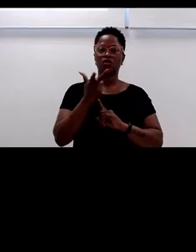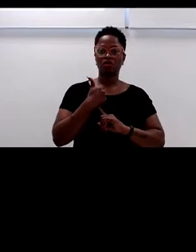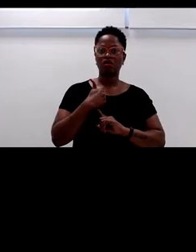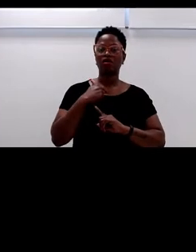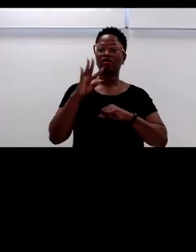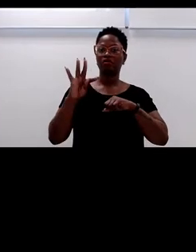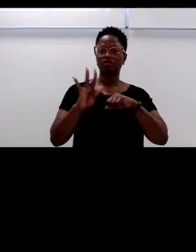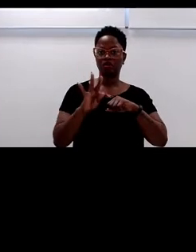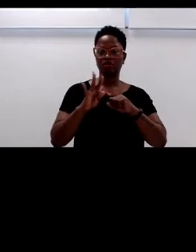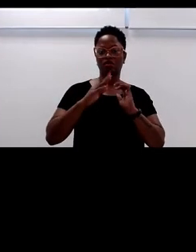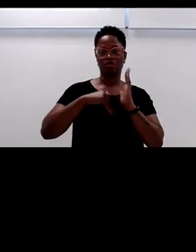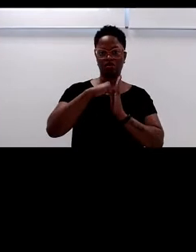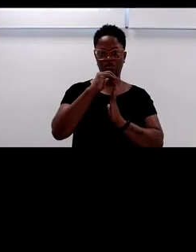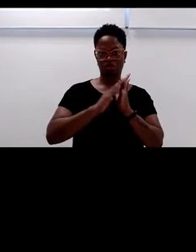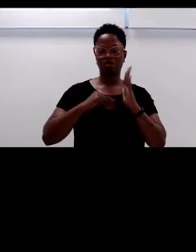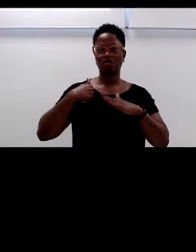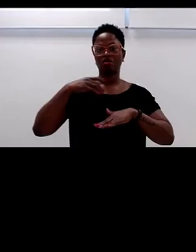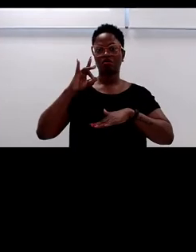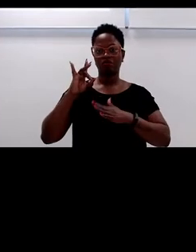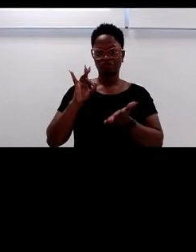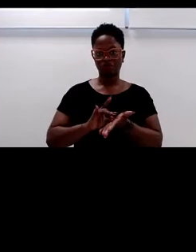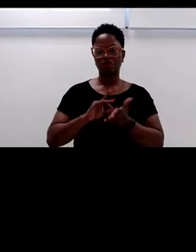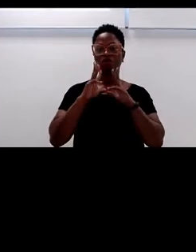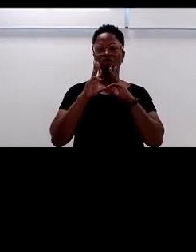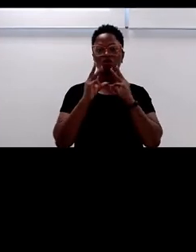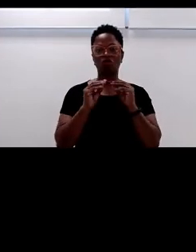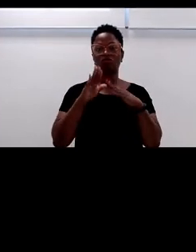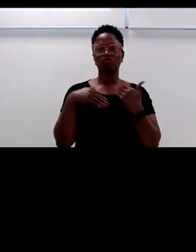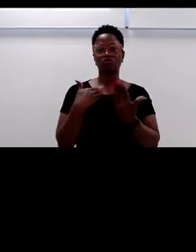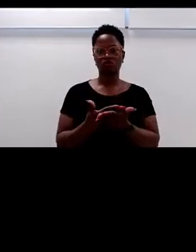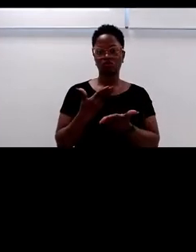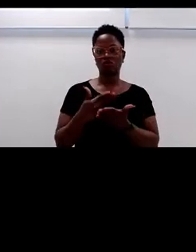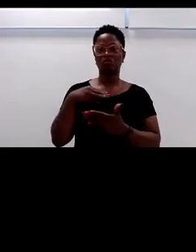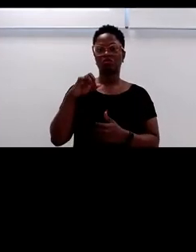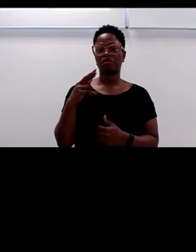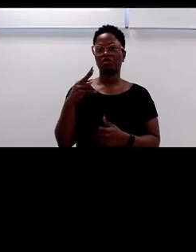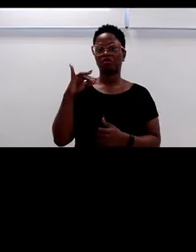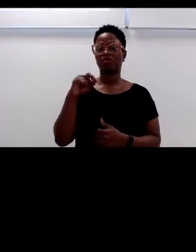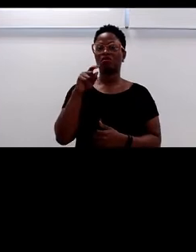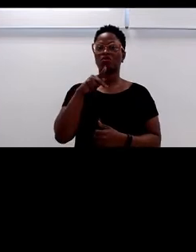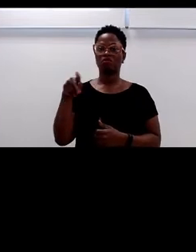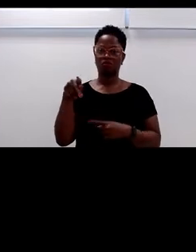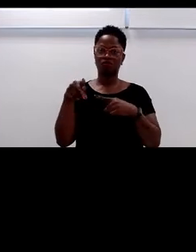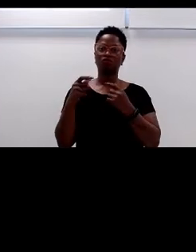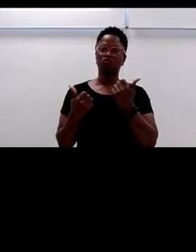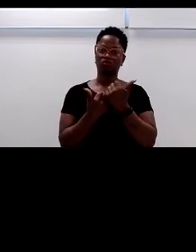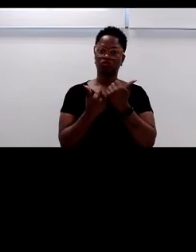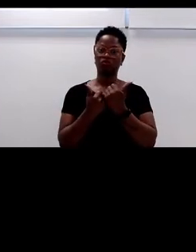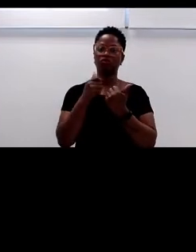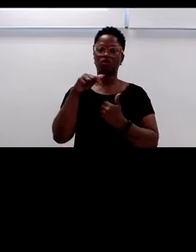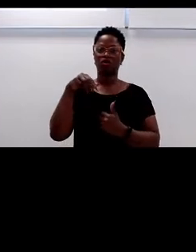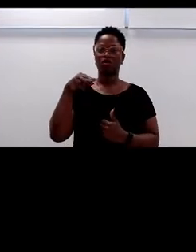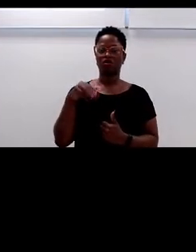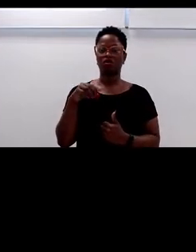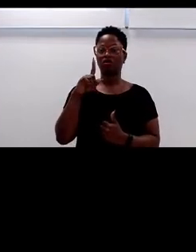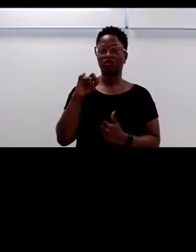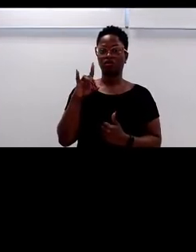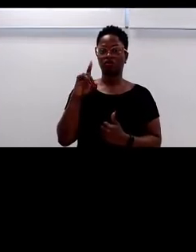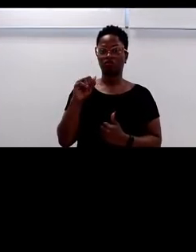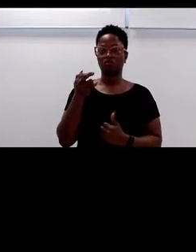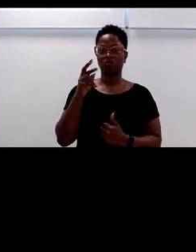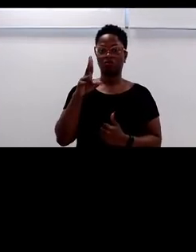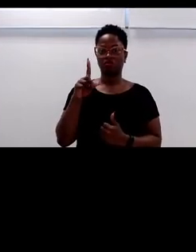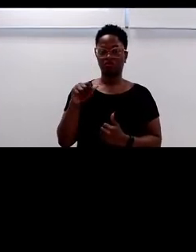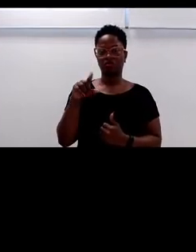do Afresco, realizado pela Oficina Escola de Manguinhos. O professor titular foi Lídio Bandeira de Melo, um dos